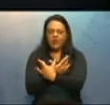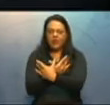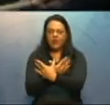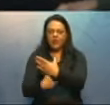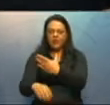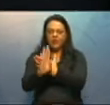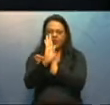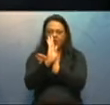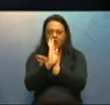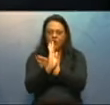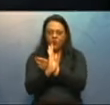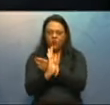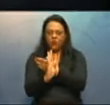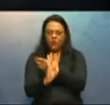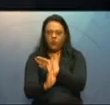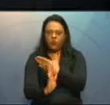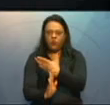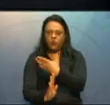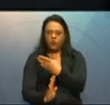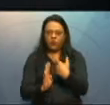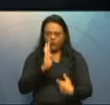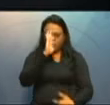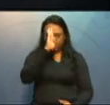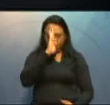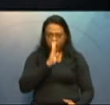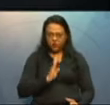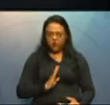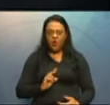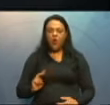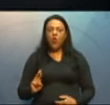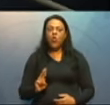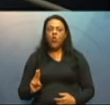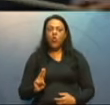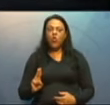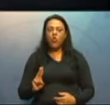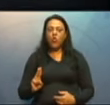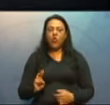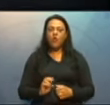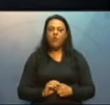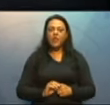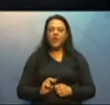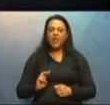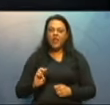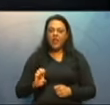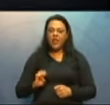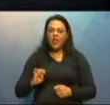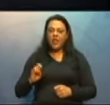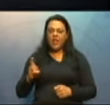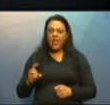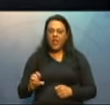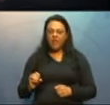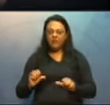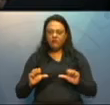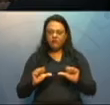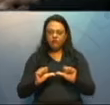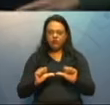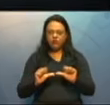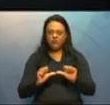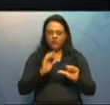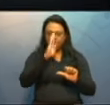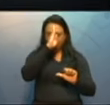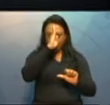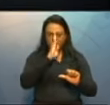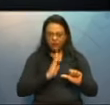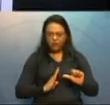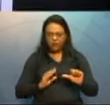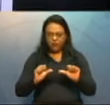a imagem em partes simétricas recebe o nome de eixo de